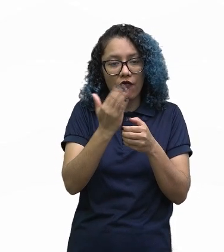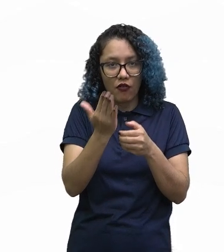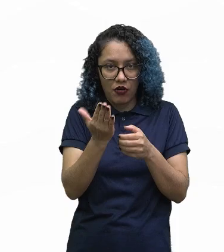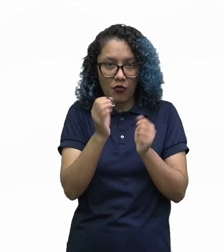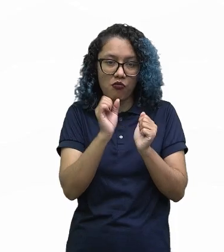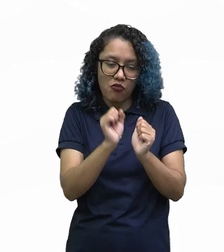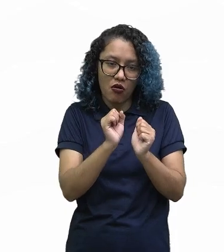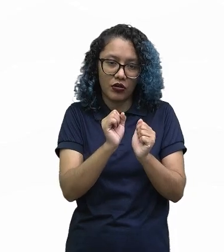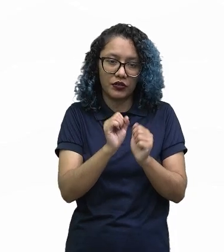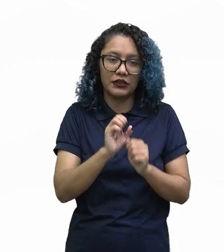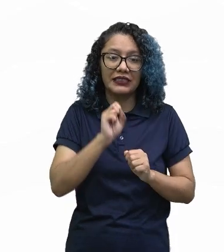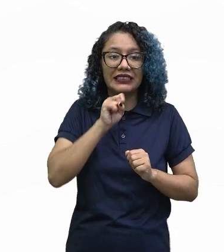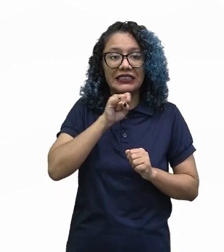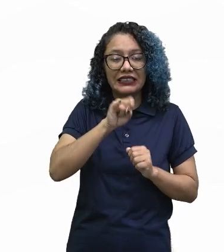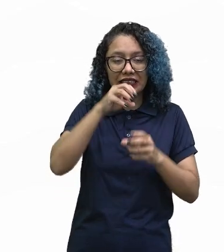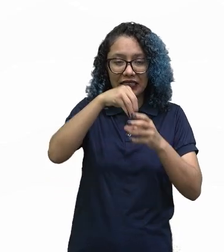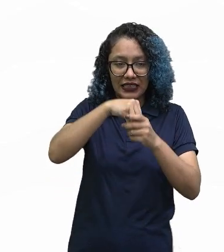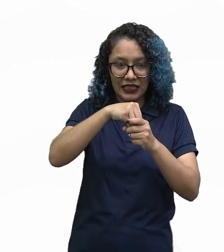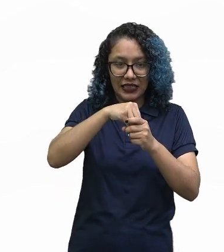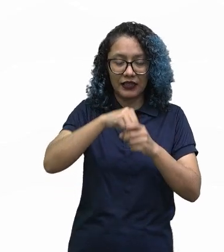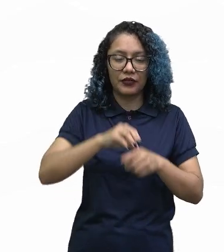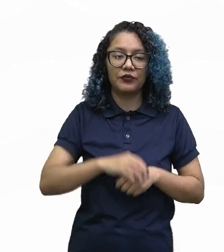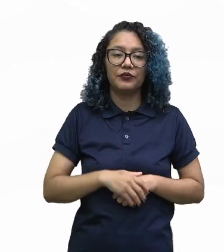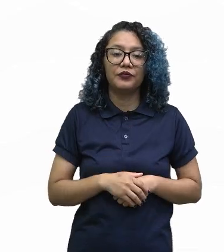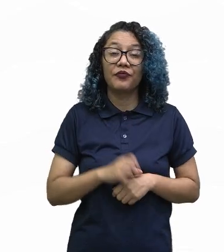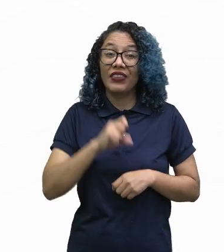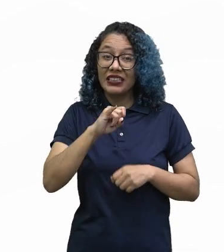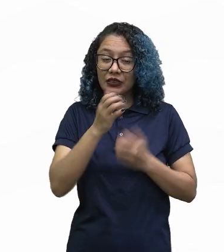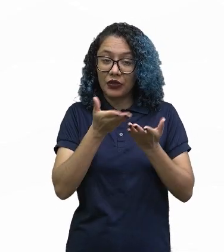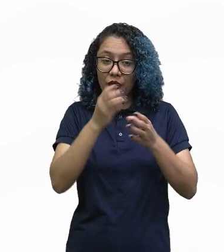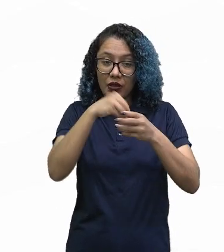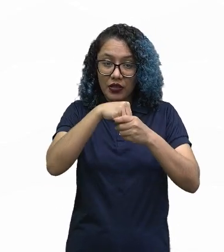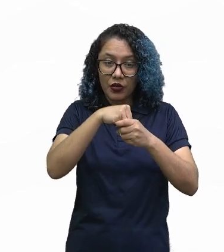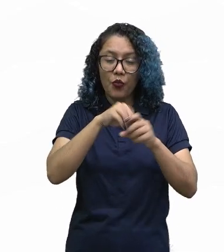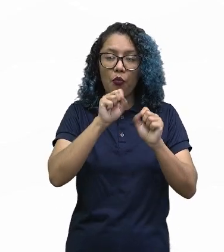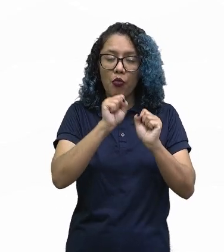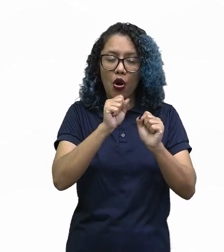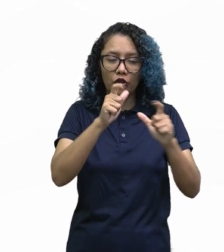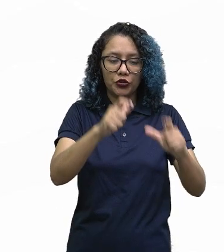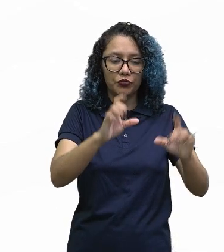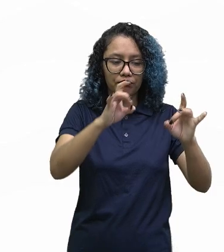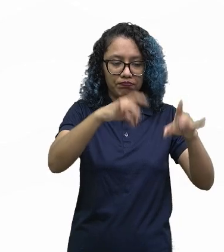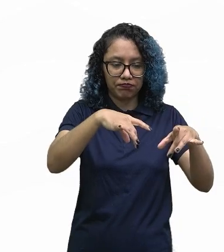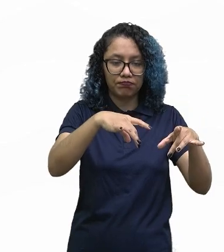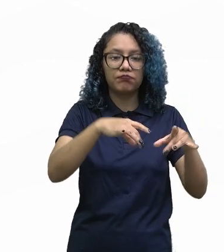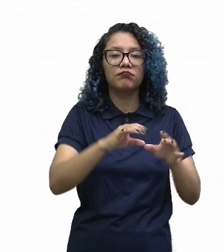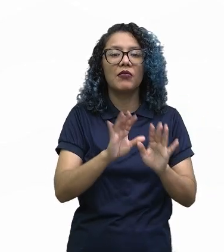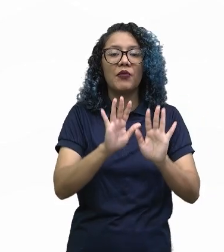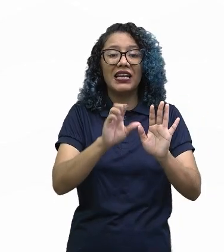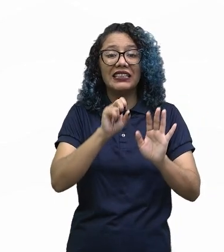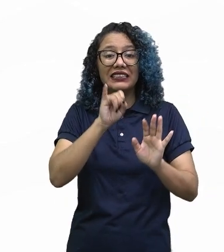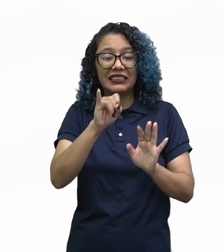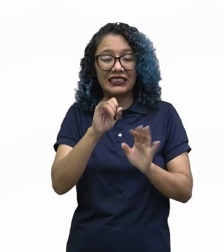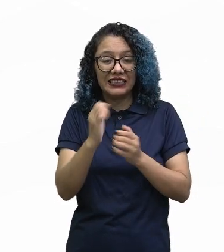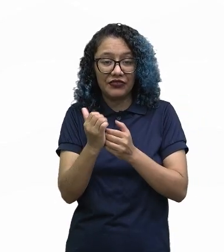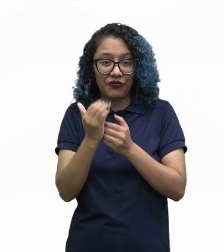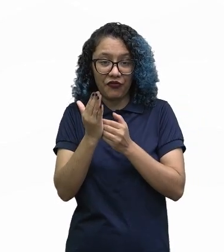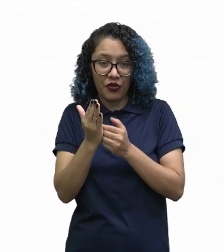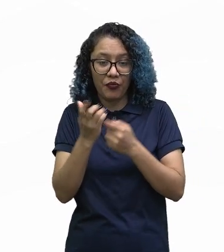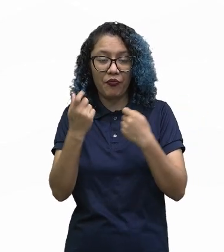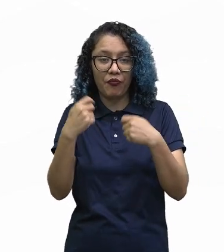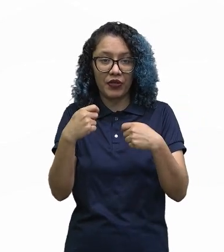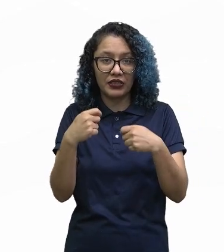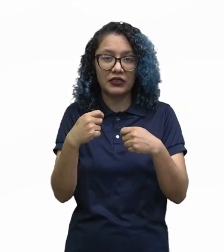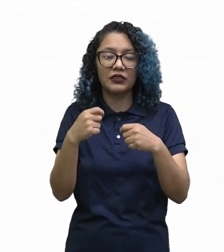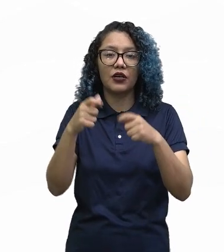tá? Se for um tratamento interno, eu posso fazer um descarte local. Já se é um tratamento externo, eu